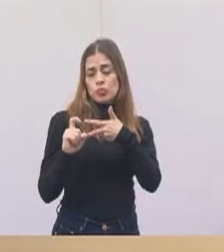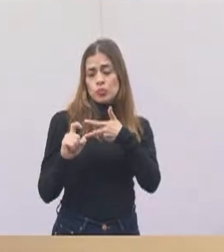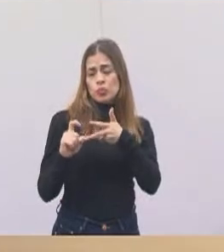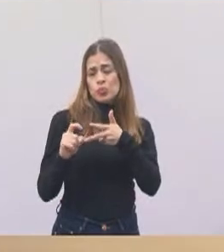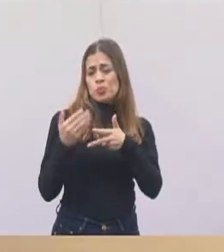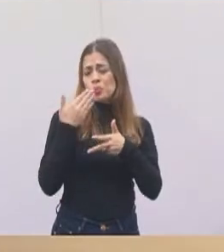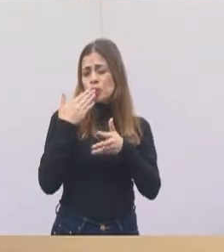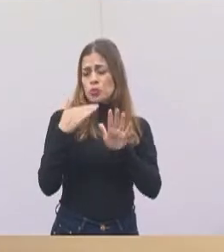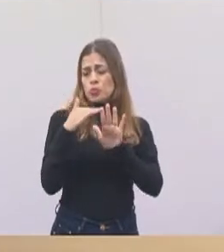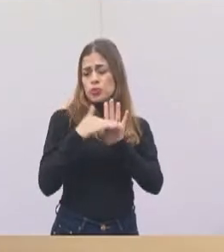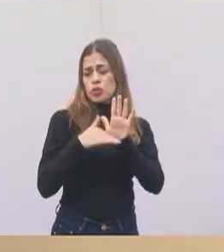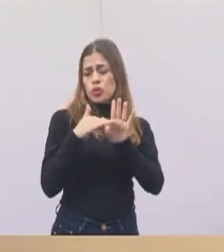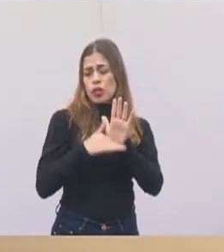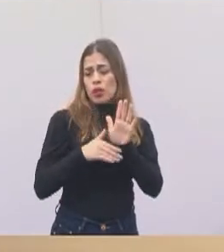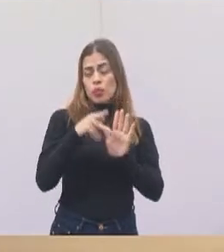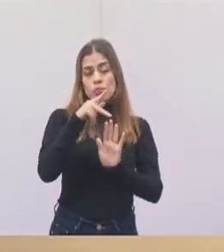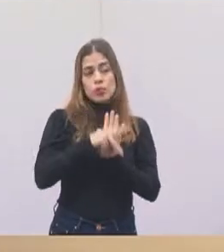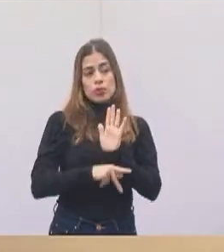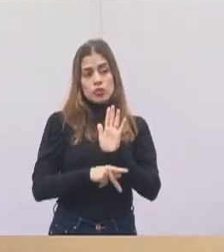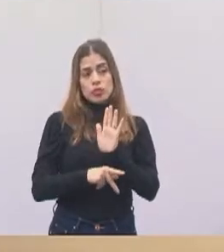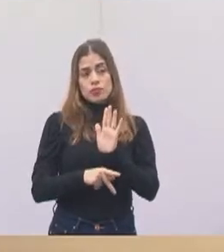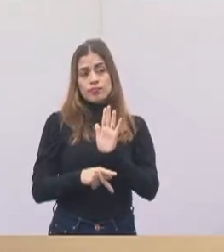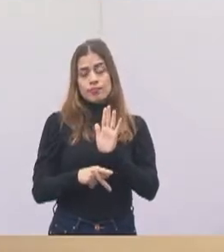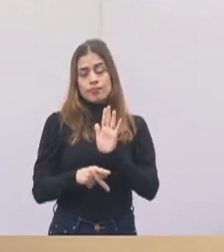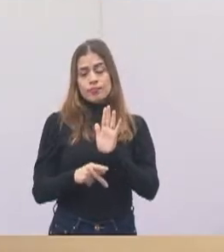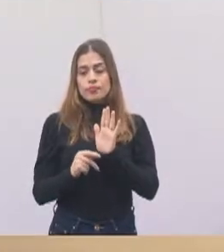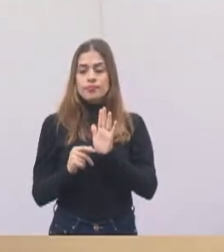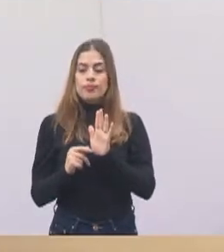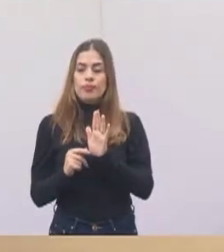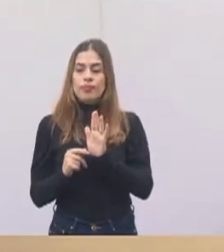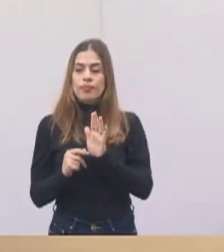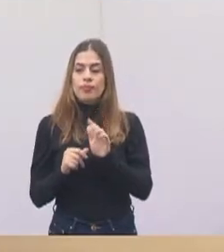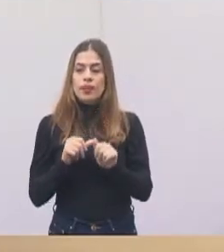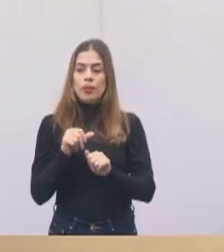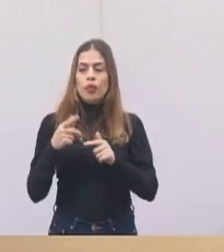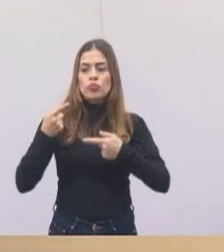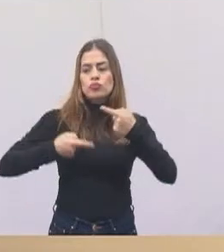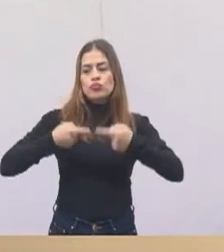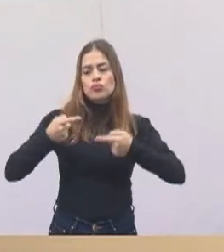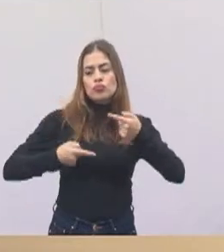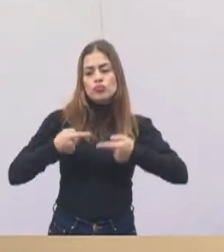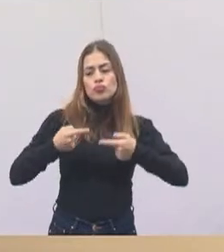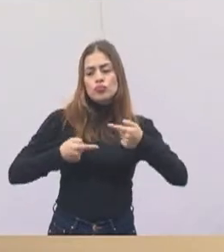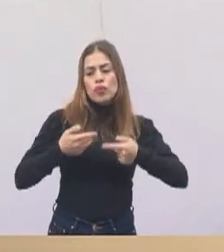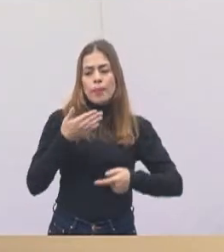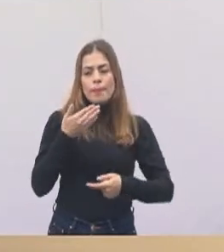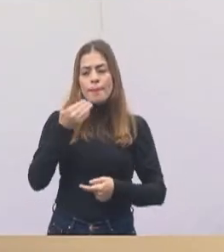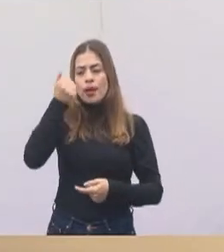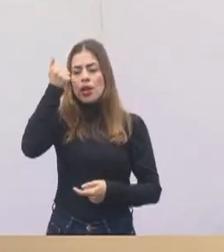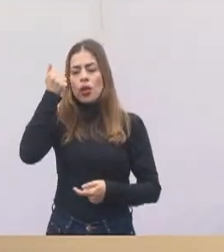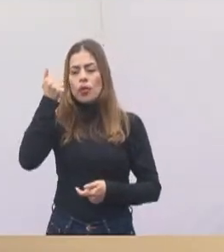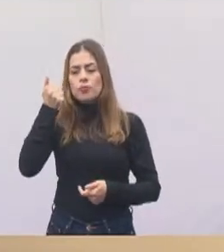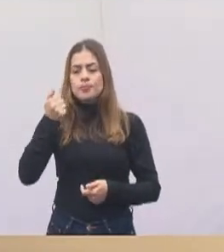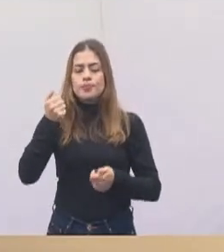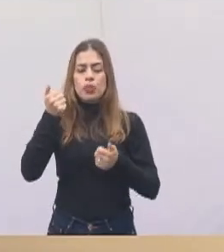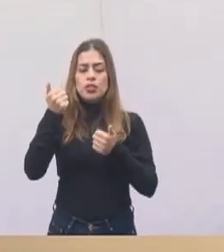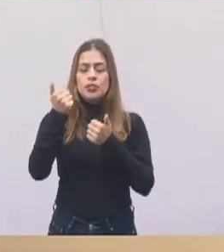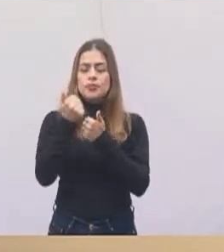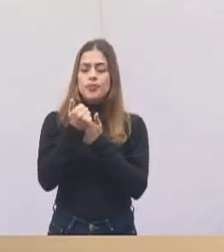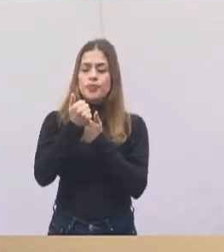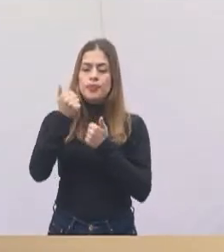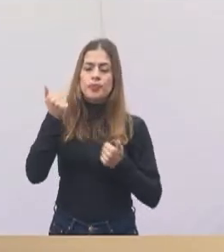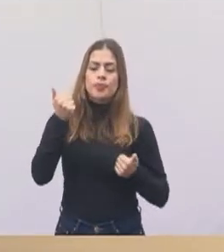tirasse o projeto que foi colocado e virasse uma discussão melhor, com mais